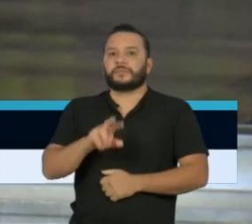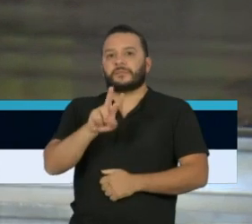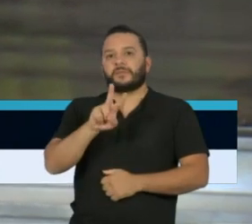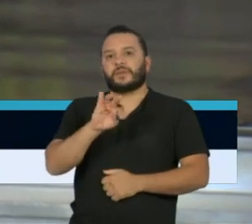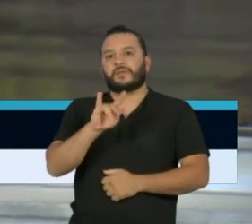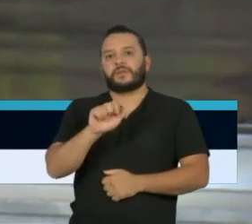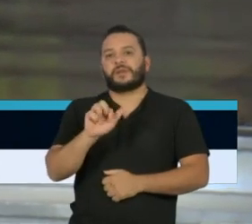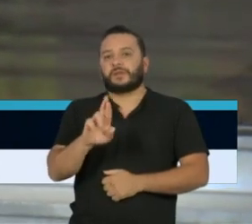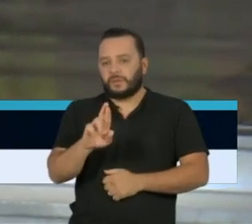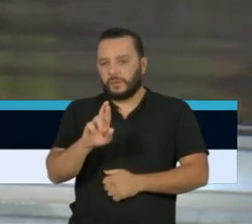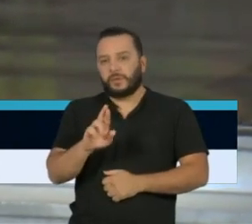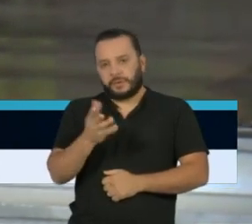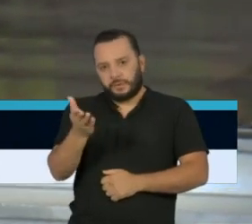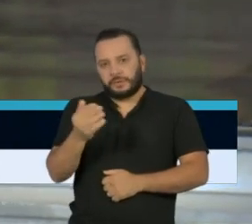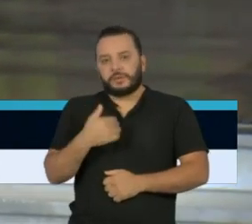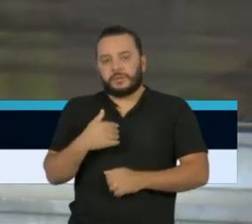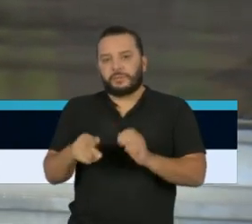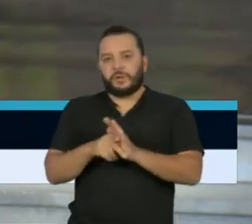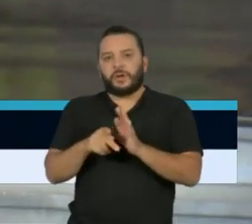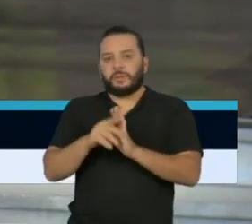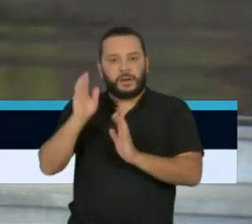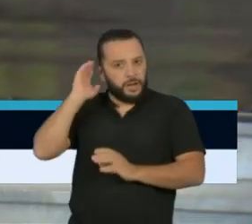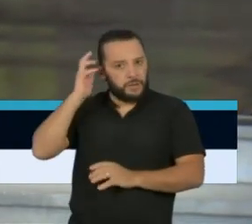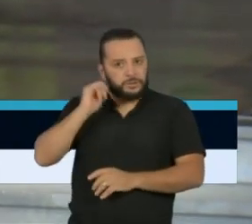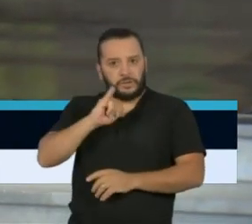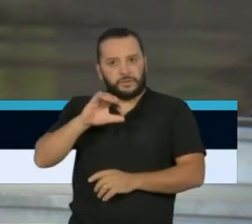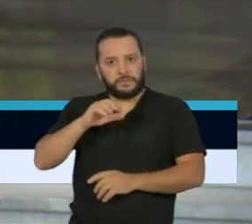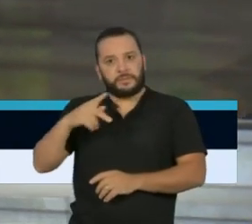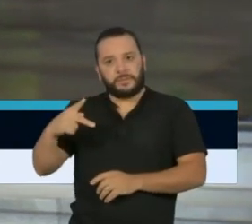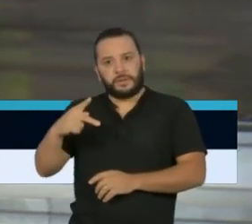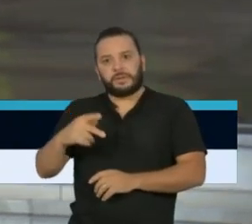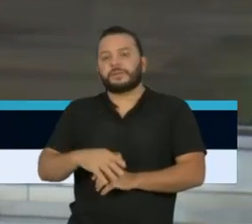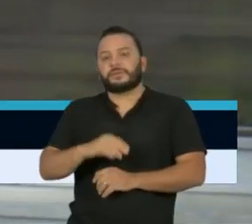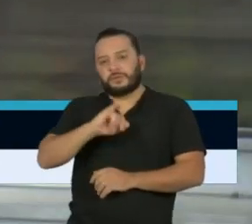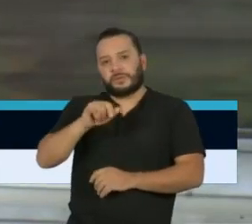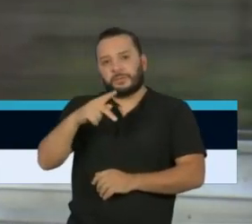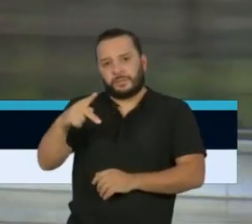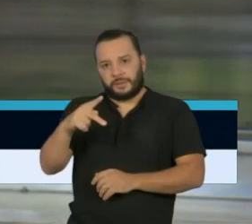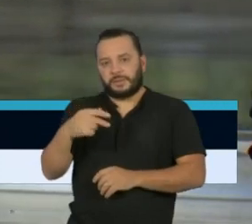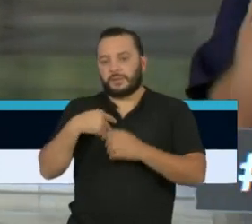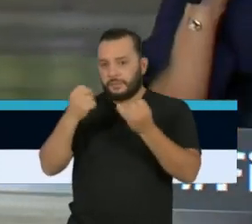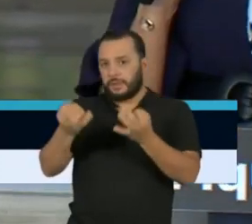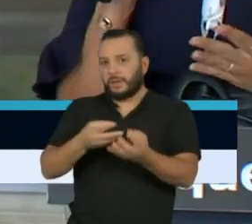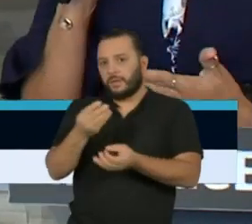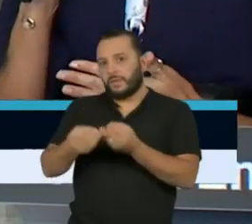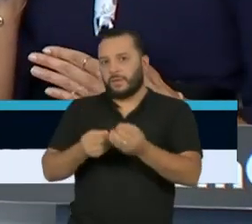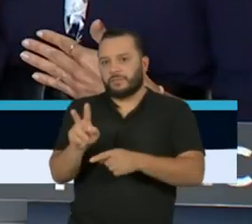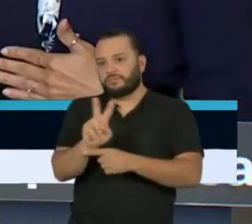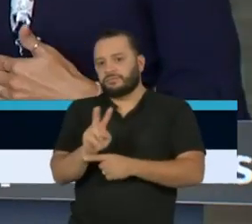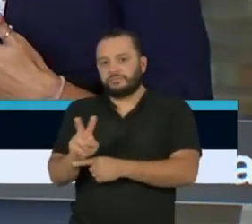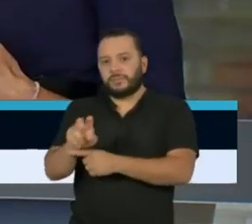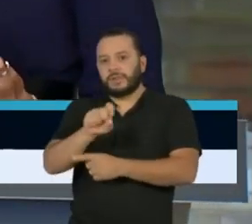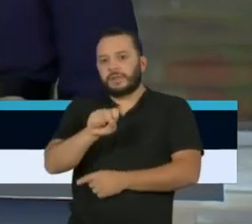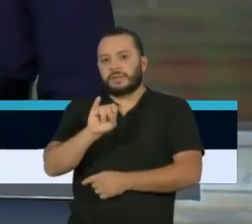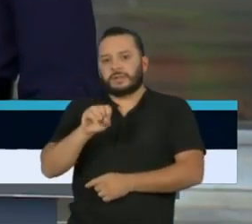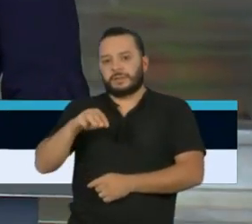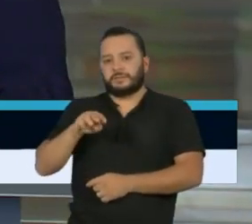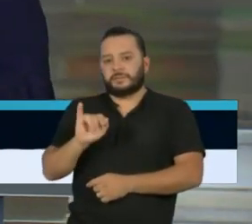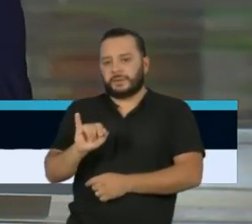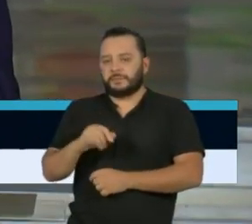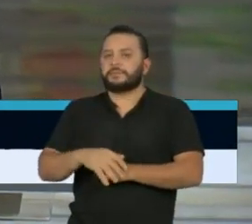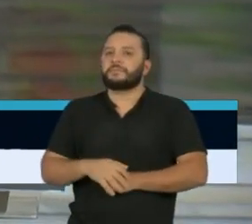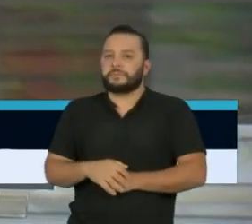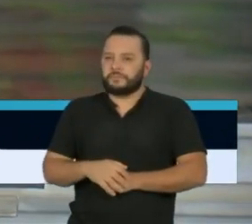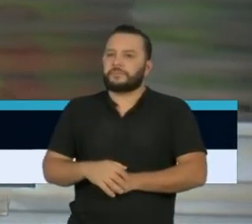A Patrícia Herlin fará a resposta sobre o sistema de monitoramento inteligente. Bom, nós estamos trabalhando com o modelo de